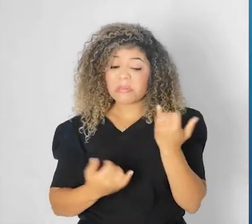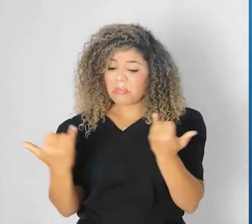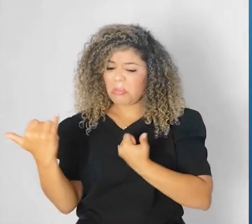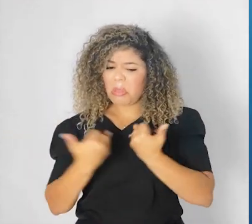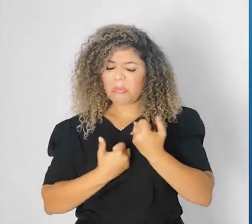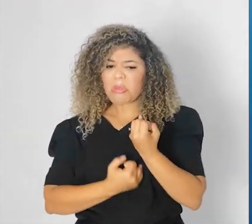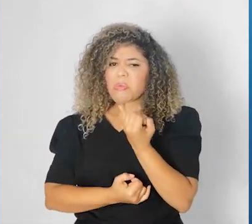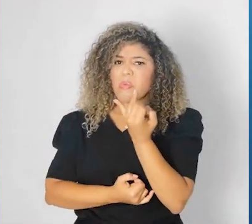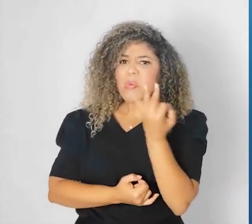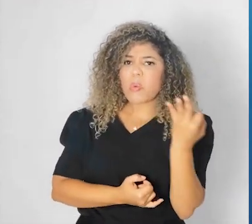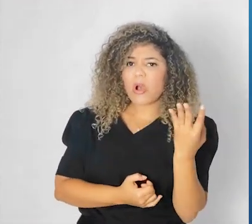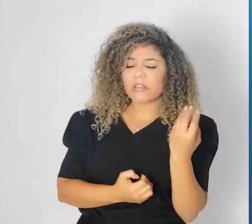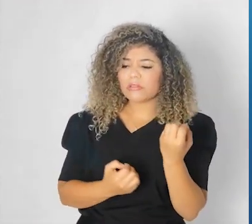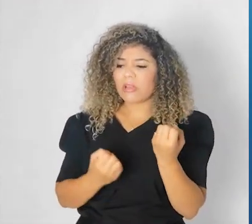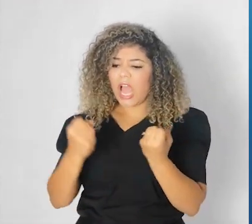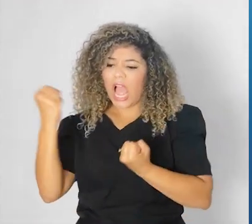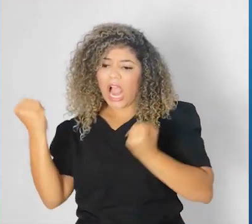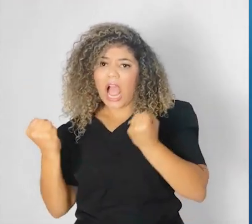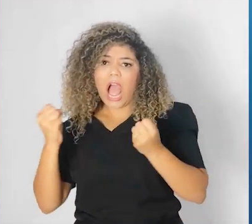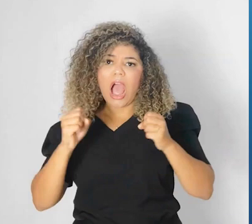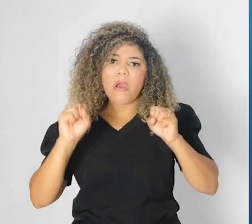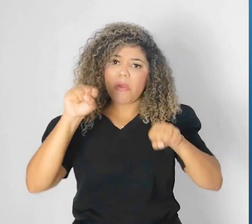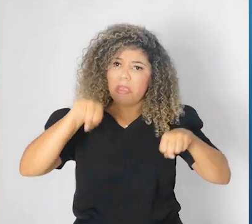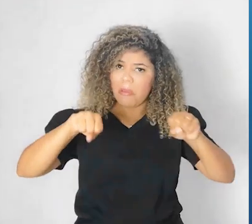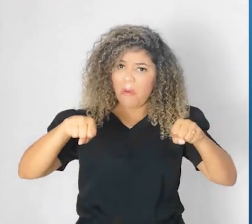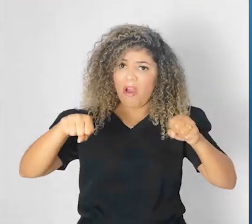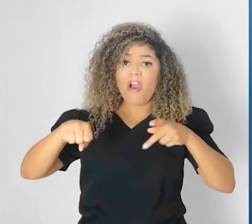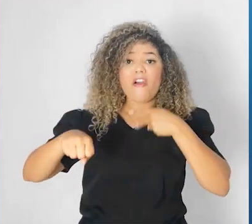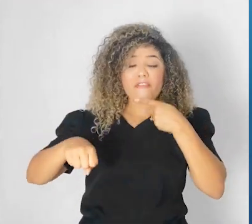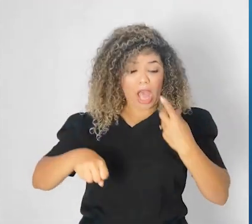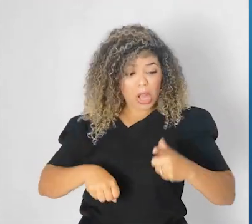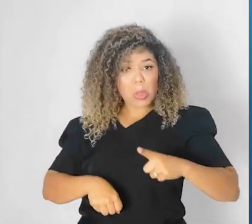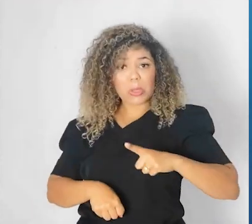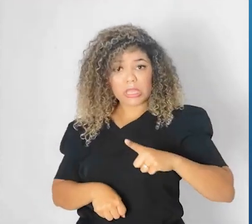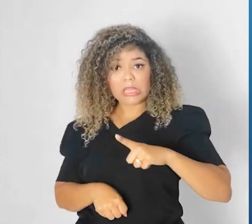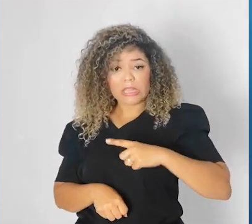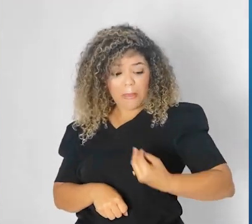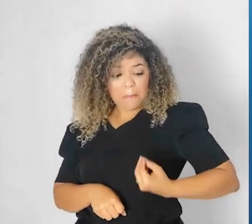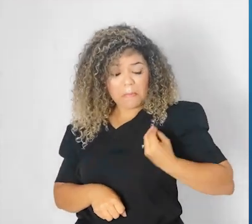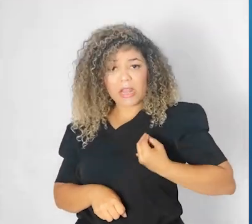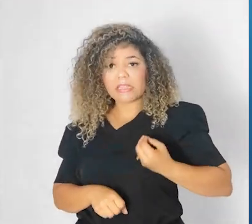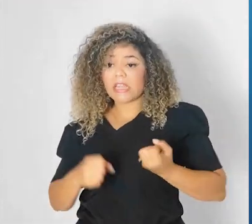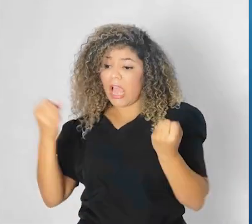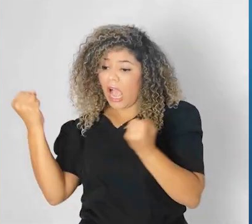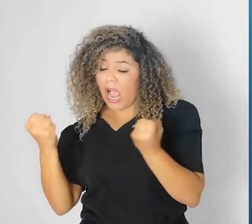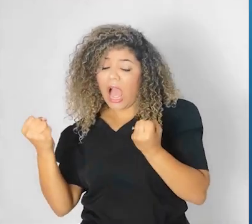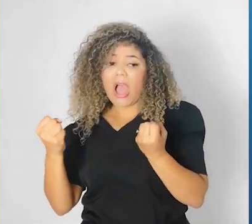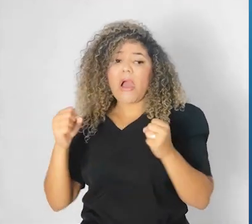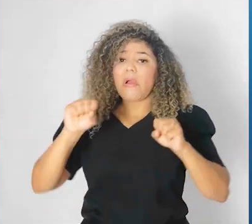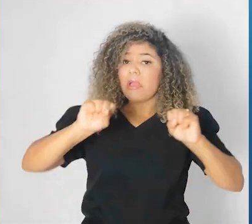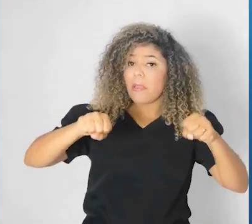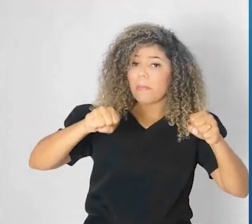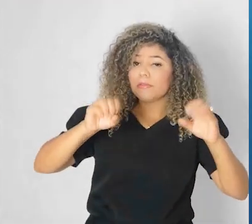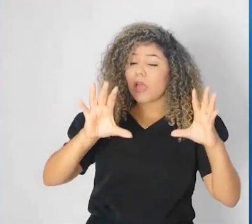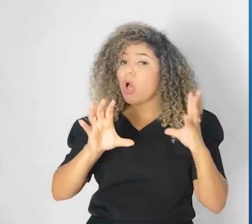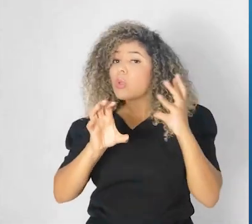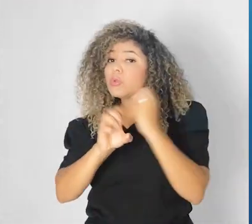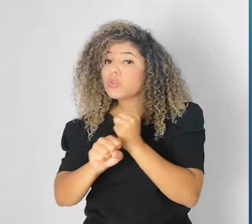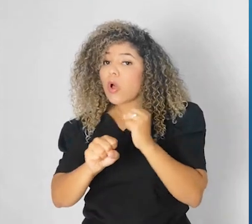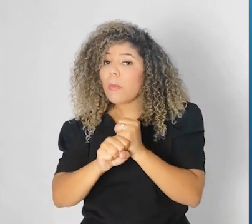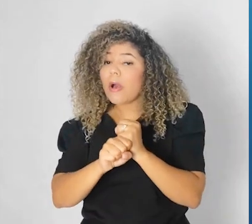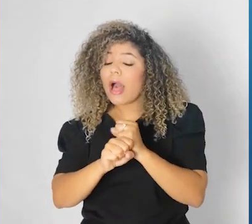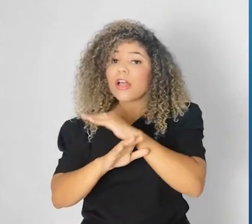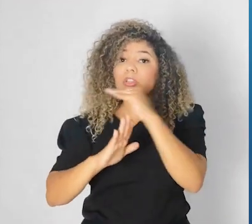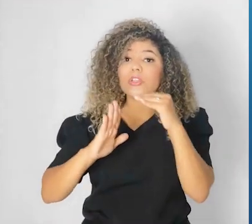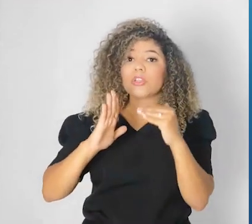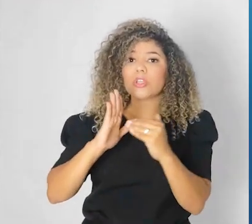de carros e de motos, Ele só deixou subentendido que tem uma quantidade de carros e de motos. Totalizando 60 rodas,